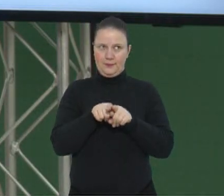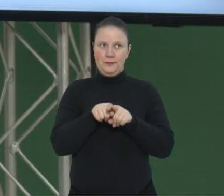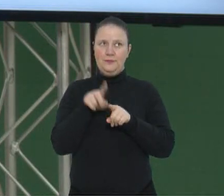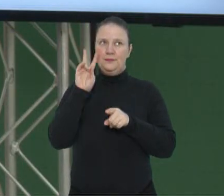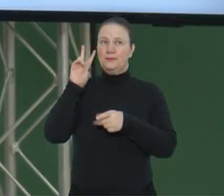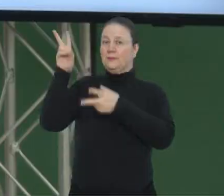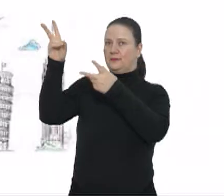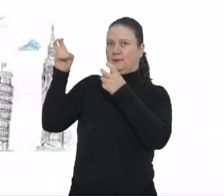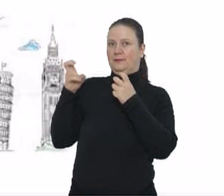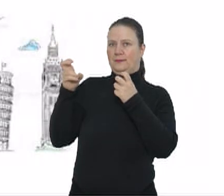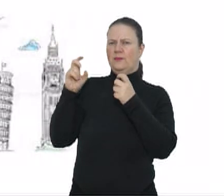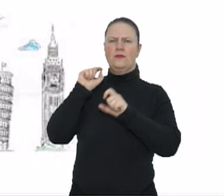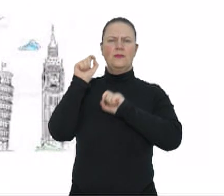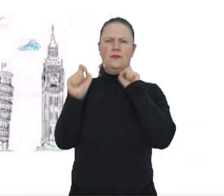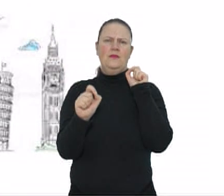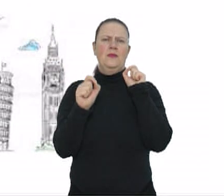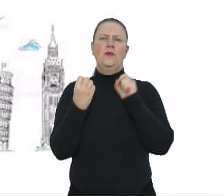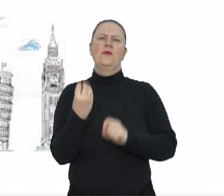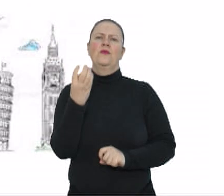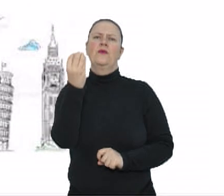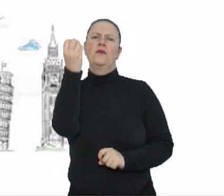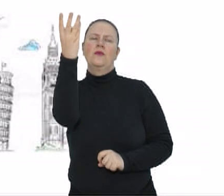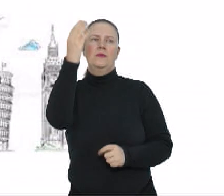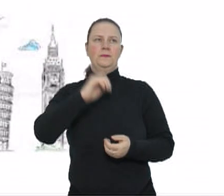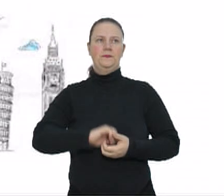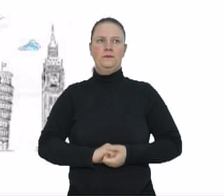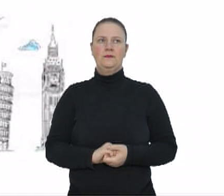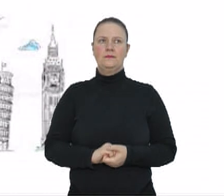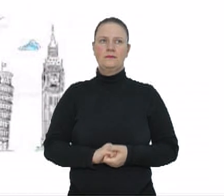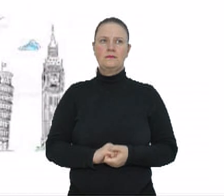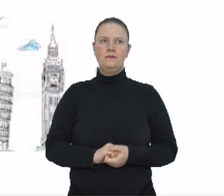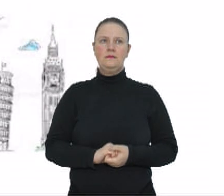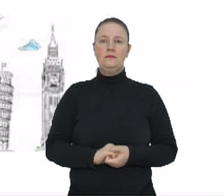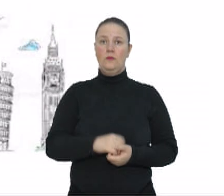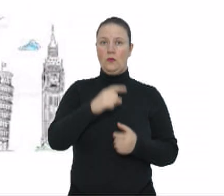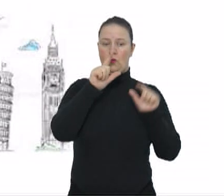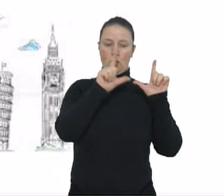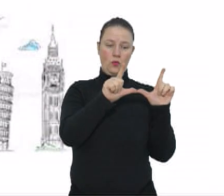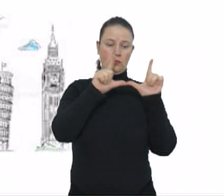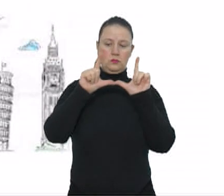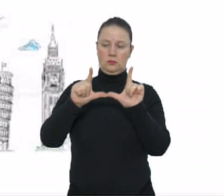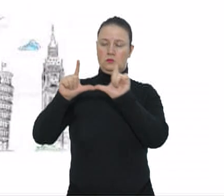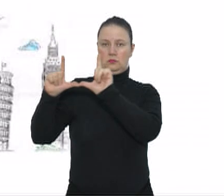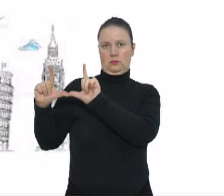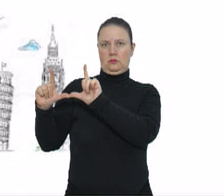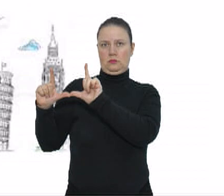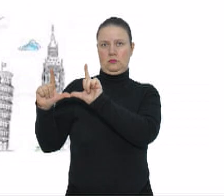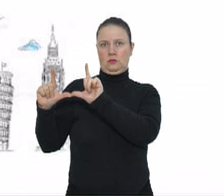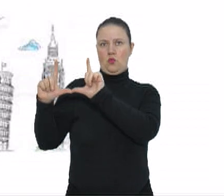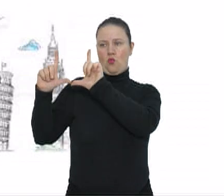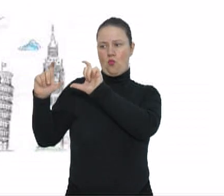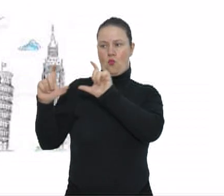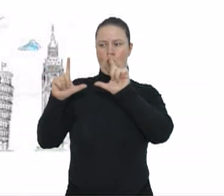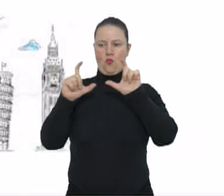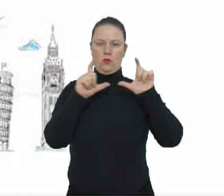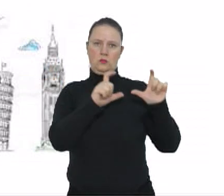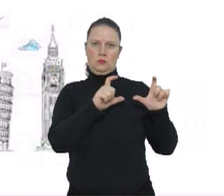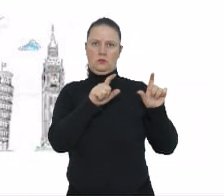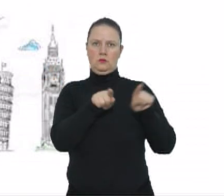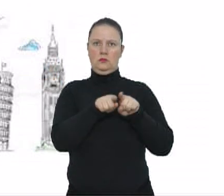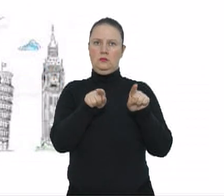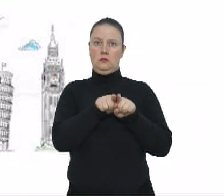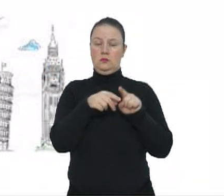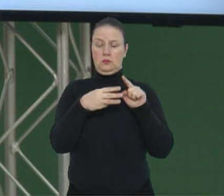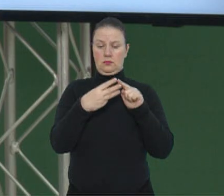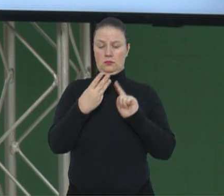para ti, lo que é viajar? Elige uma de las três imagens, de las três fotos que estão acá. Vocês